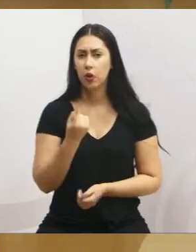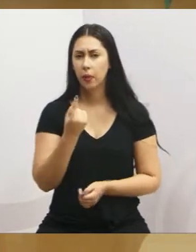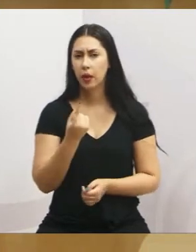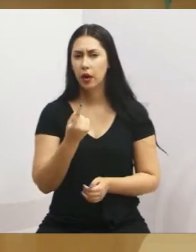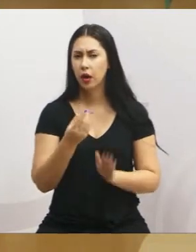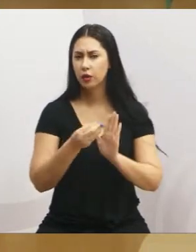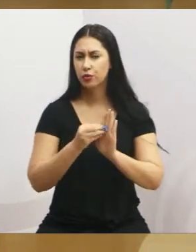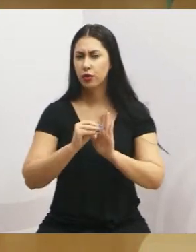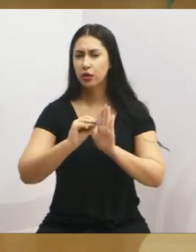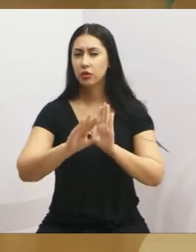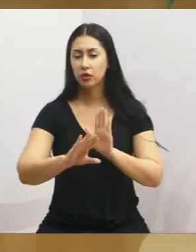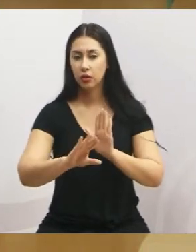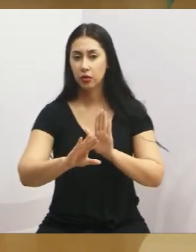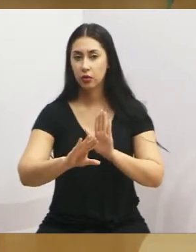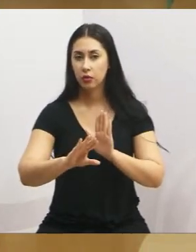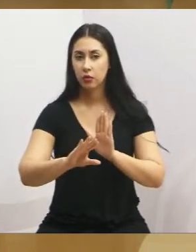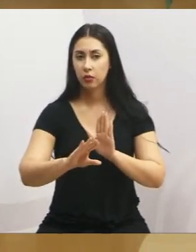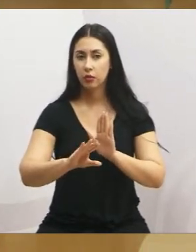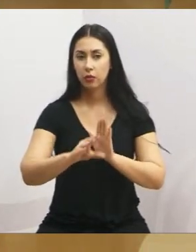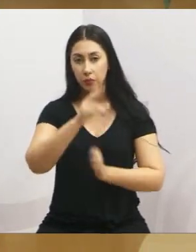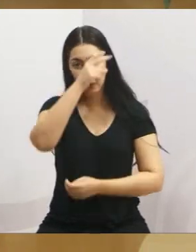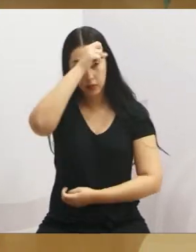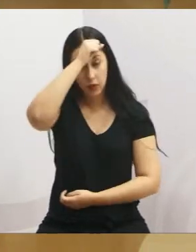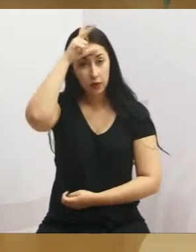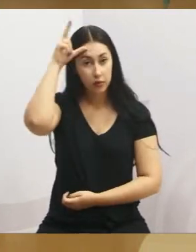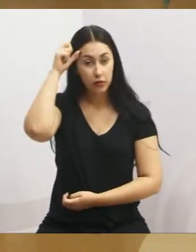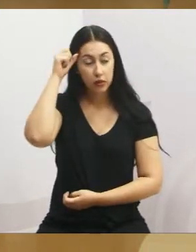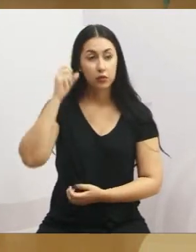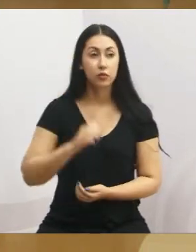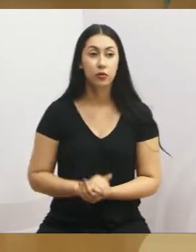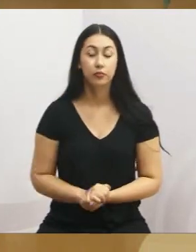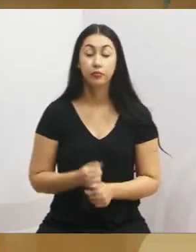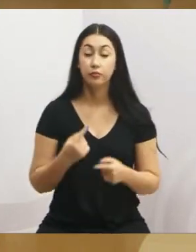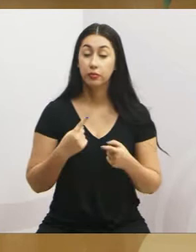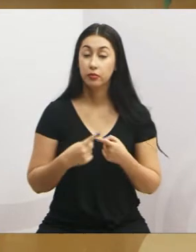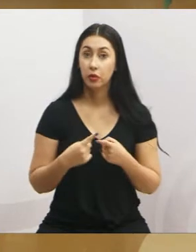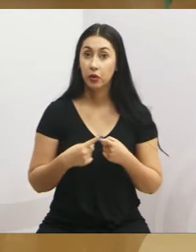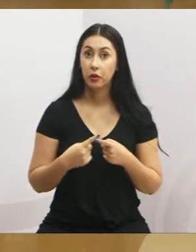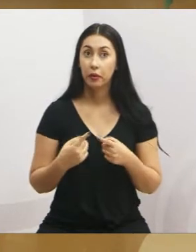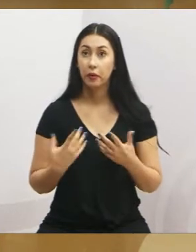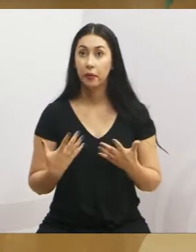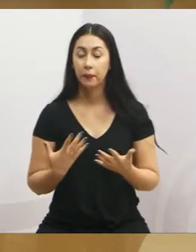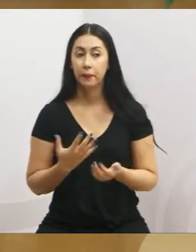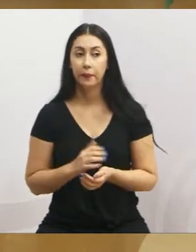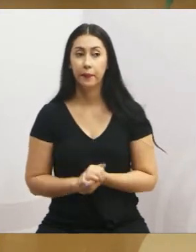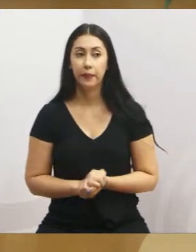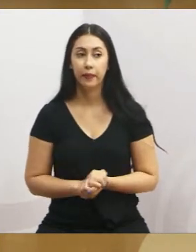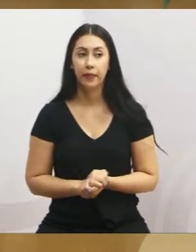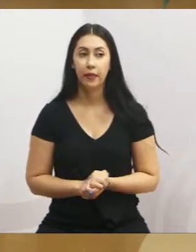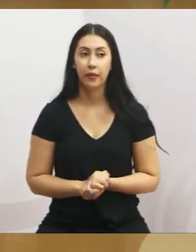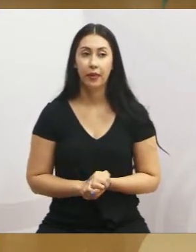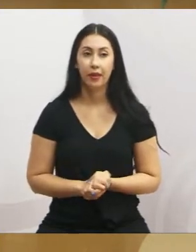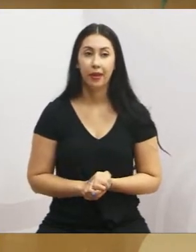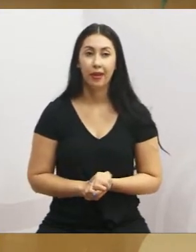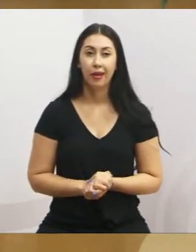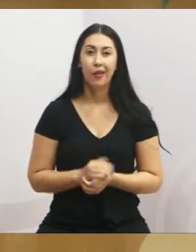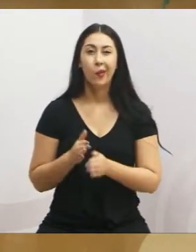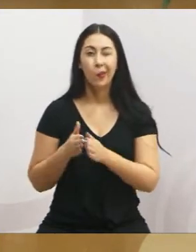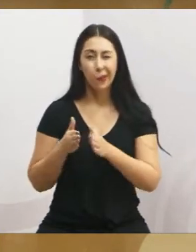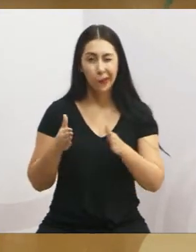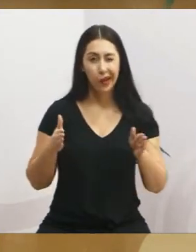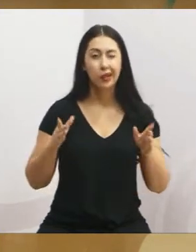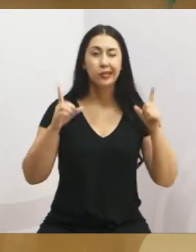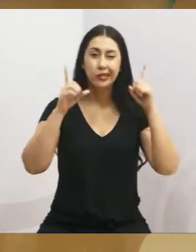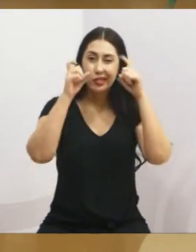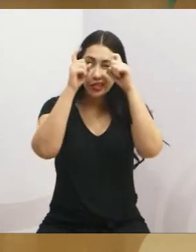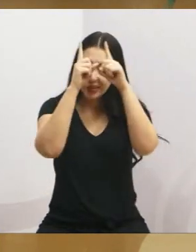indicação para o nosso prefeito, até porque ainda estamos num momento de dificuldade, um momento